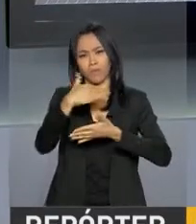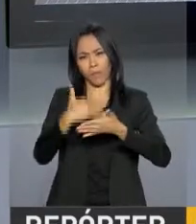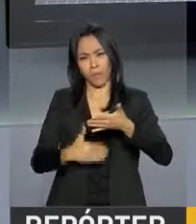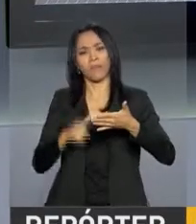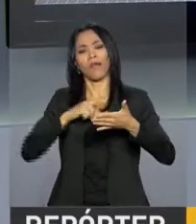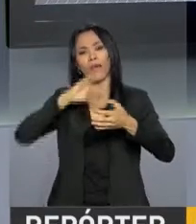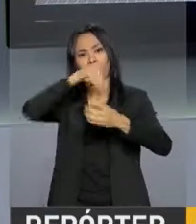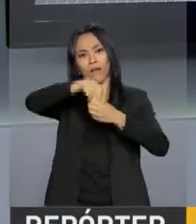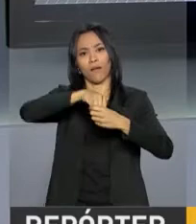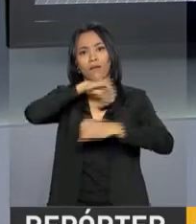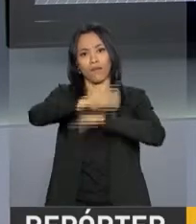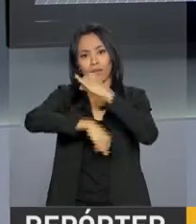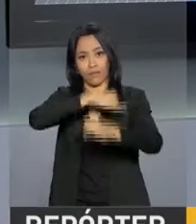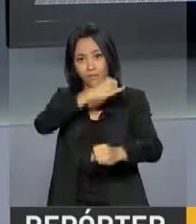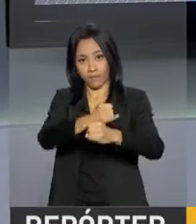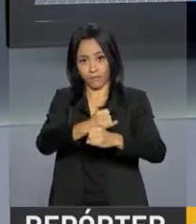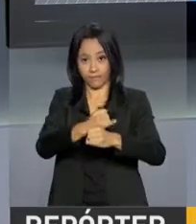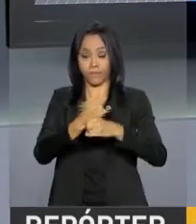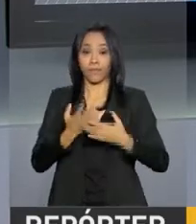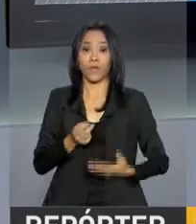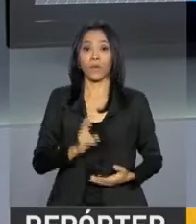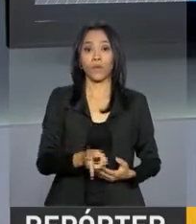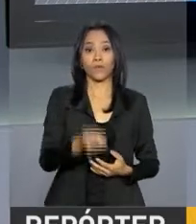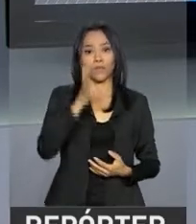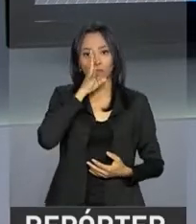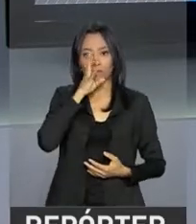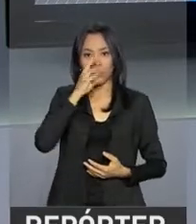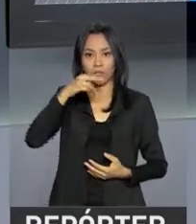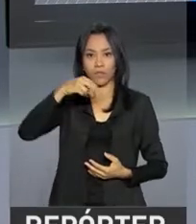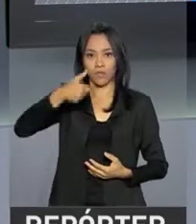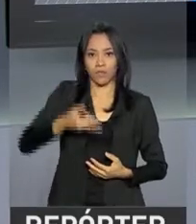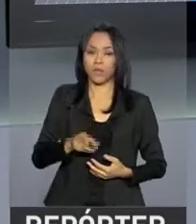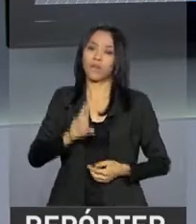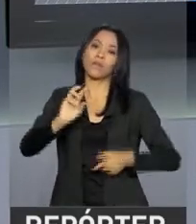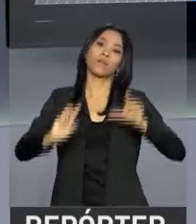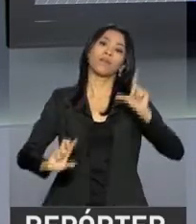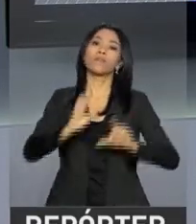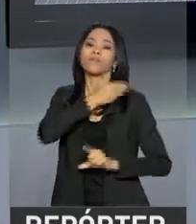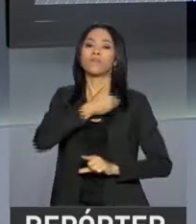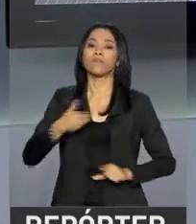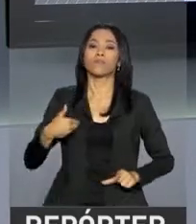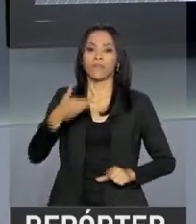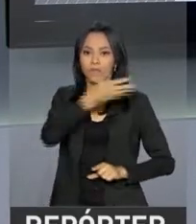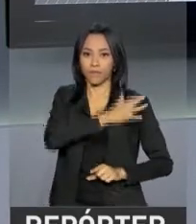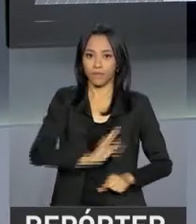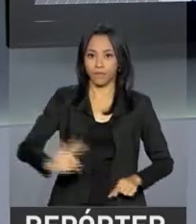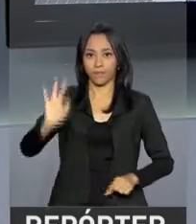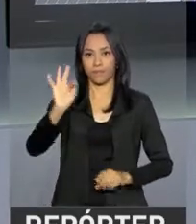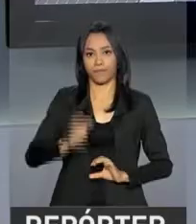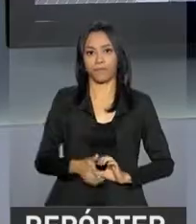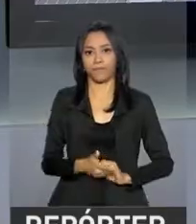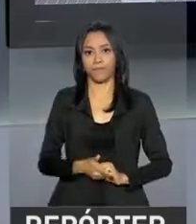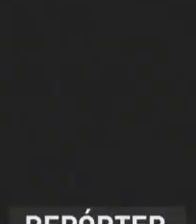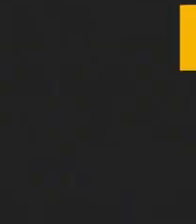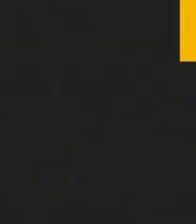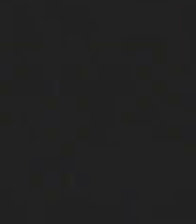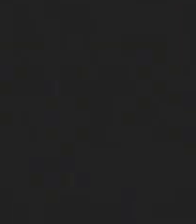também está na página da nbr na internet continue com a gente na nbr a tv do governo federal